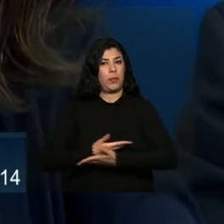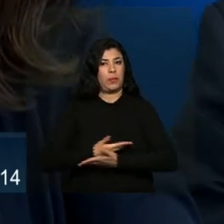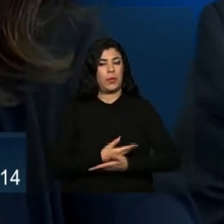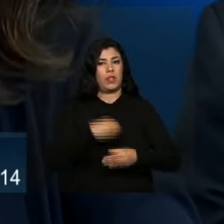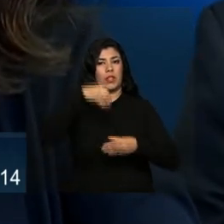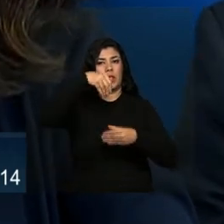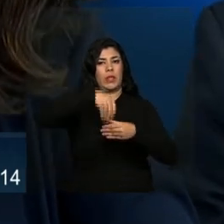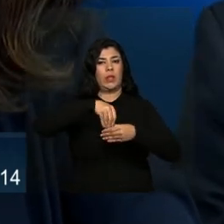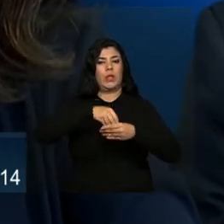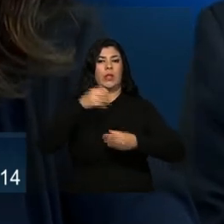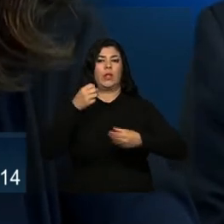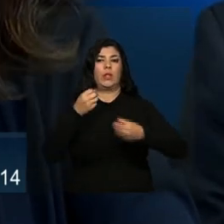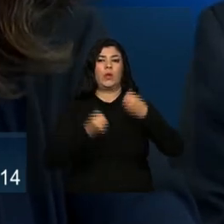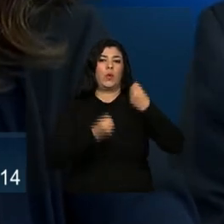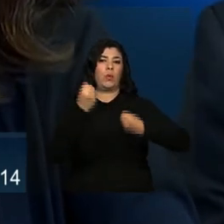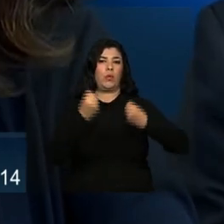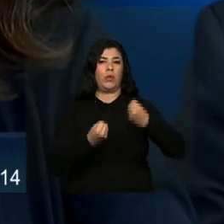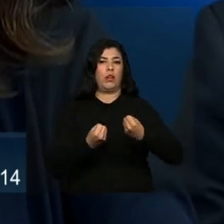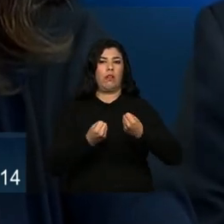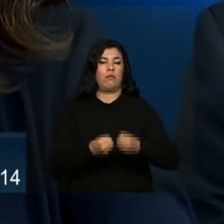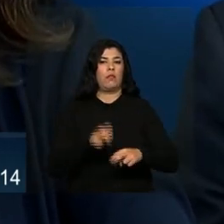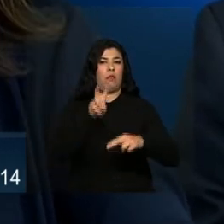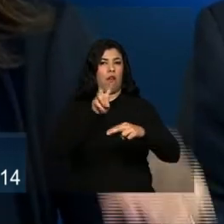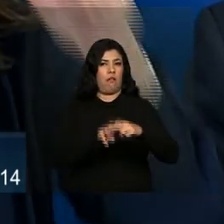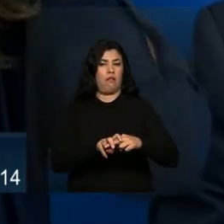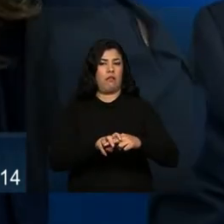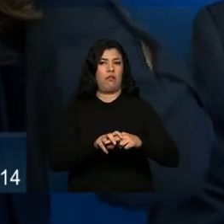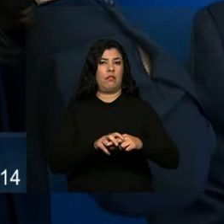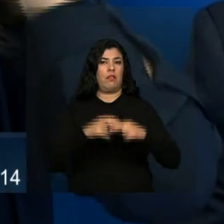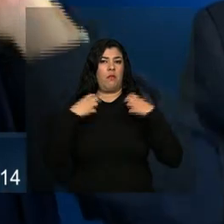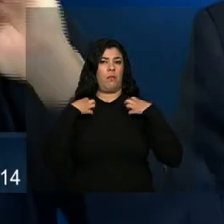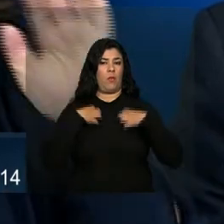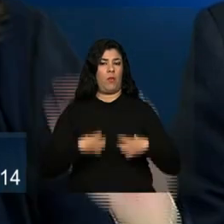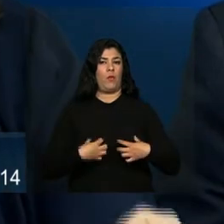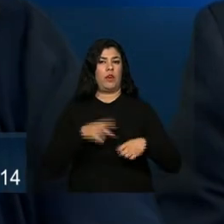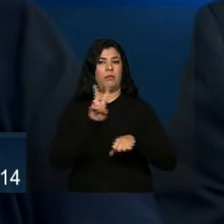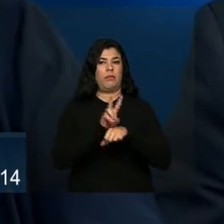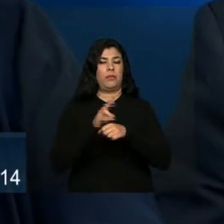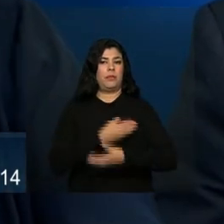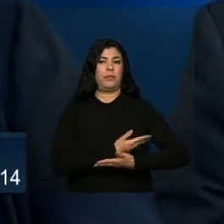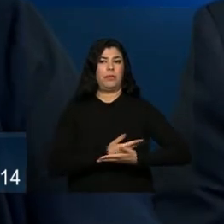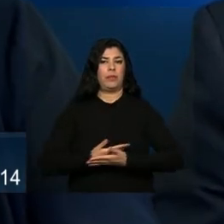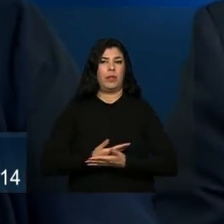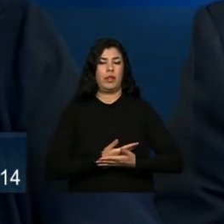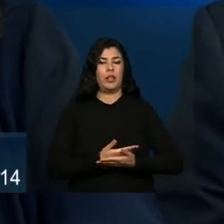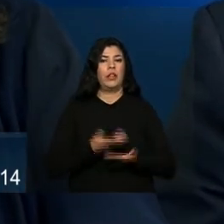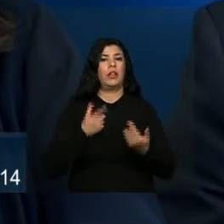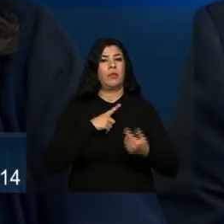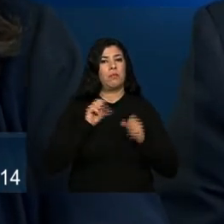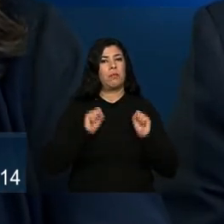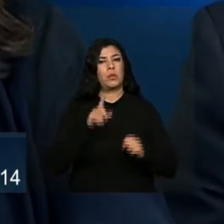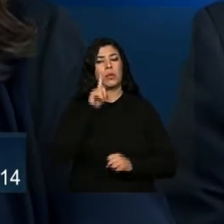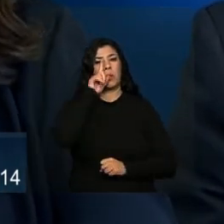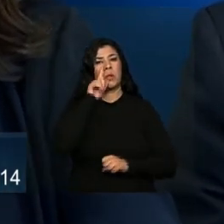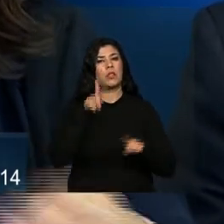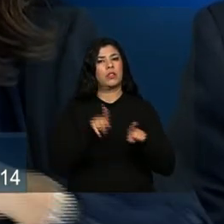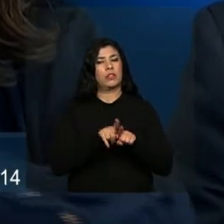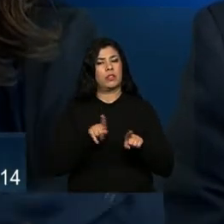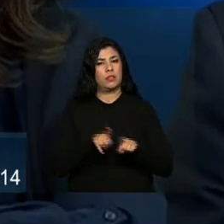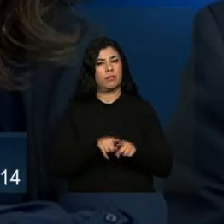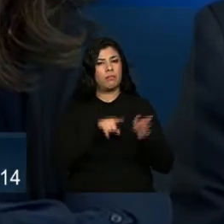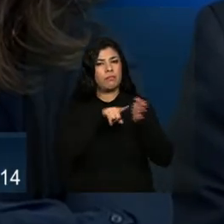sendo transportada em um veículo automotor né essa cadeira plástica Desculpa essa cadeira infantil